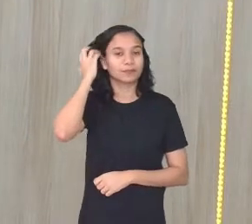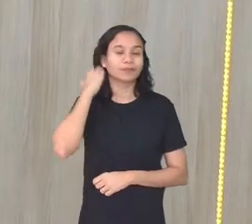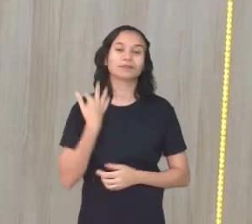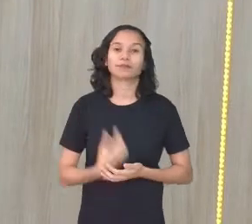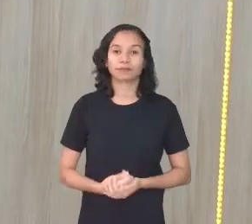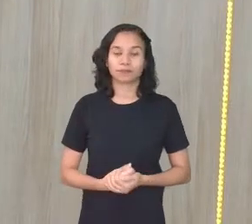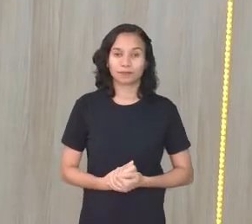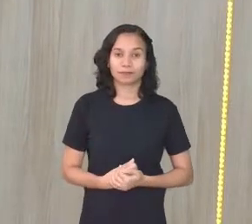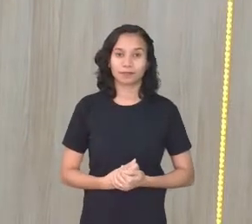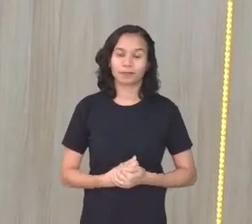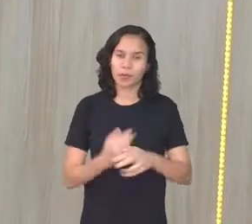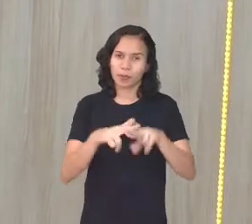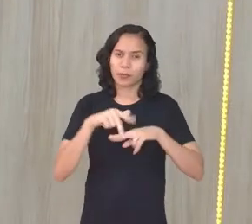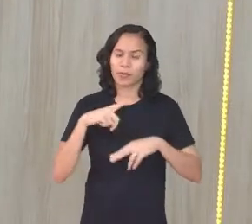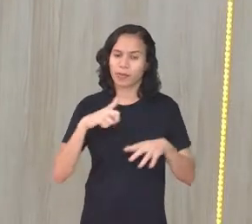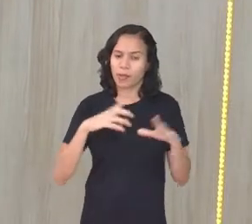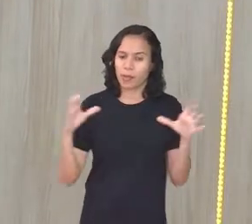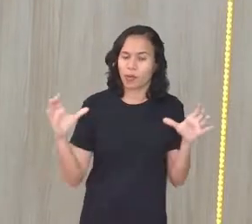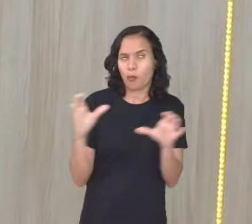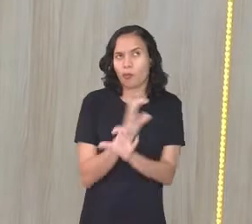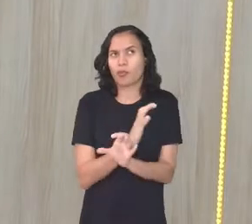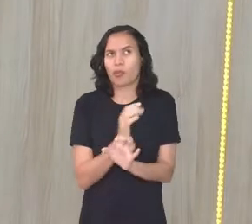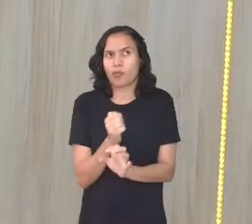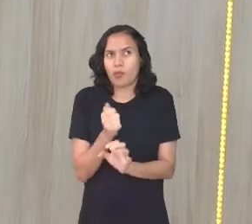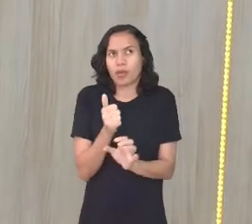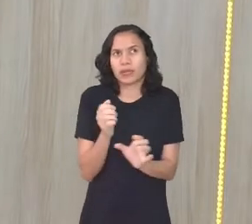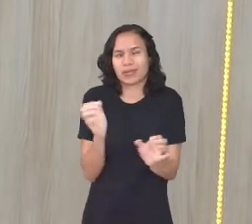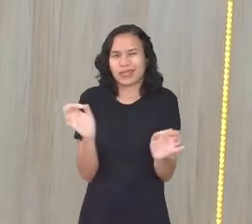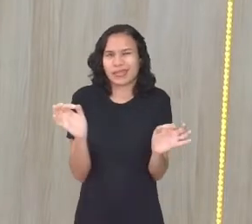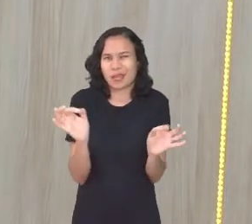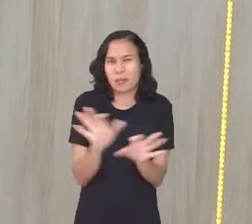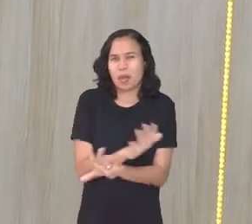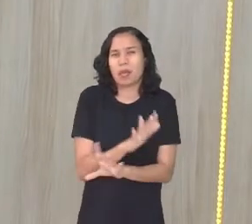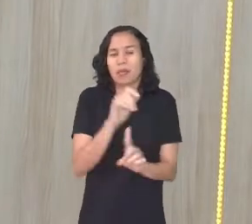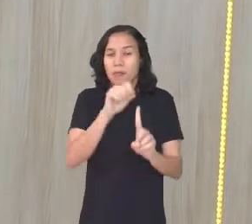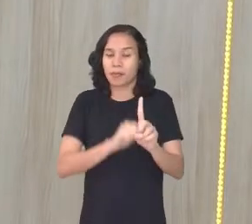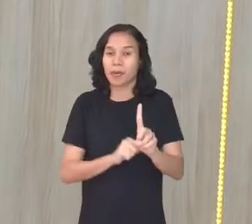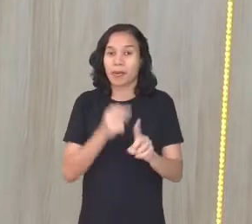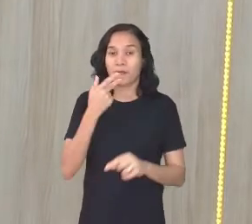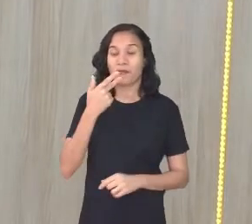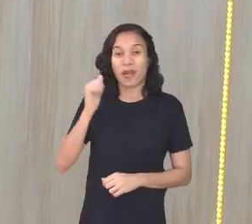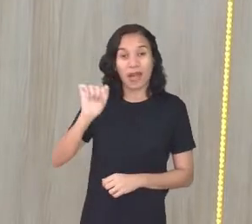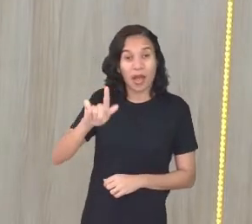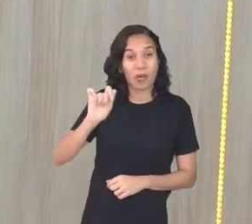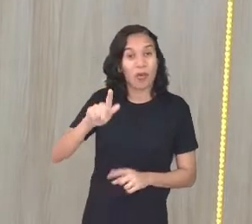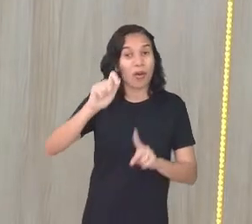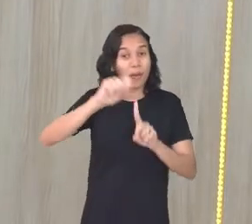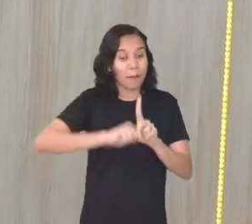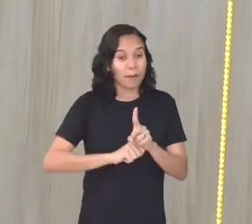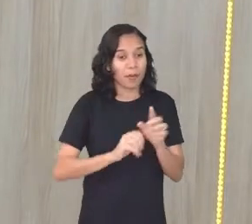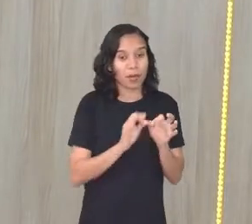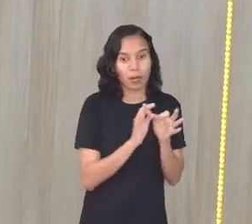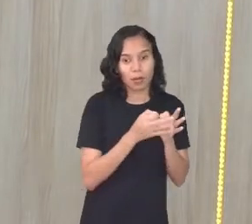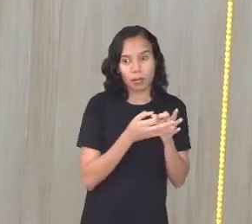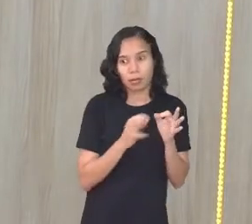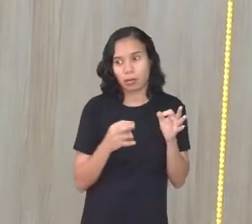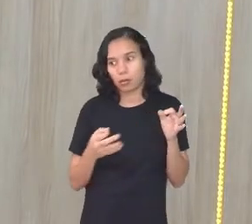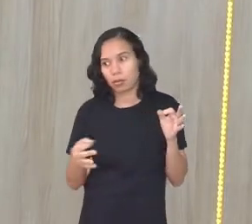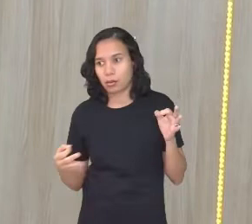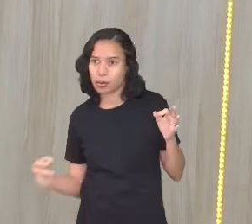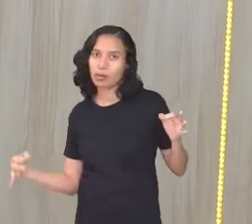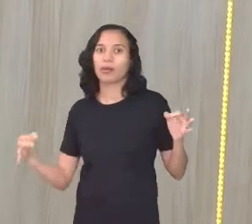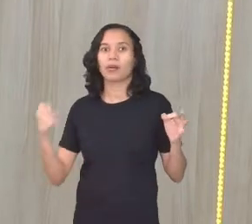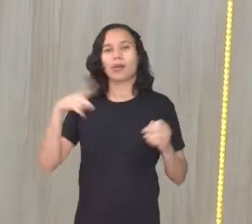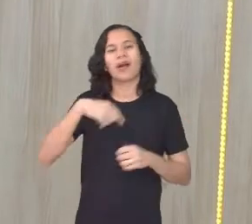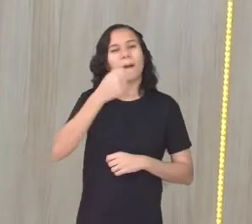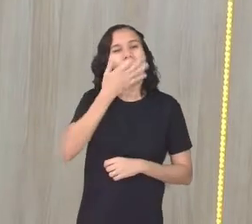E encerrando, a gente está quase lá, né? Está quase chegando. Dizem que agosto é um mês muito longo. Mas que bom